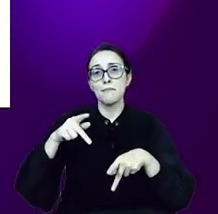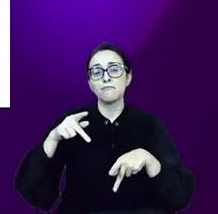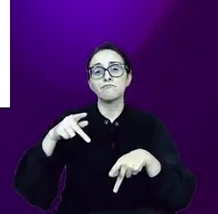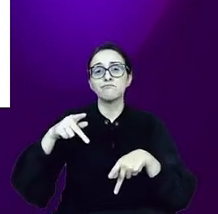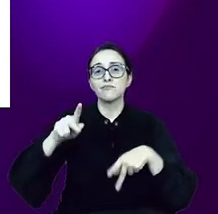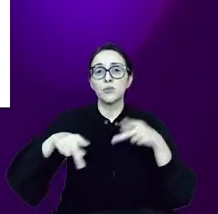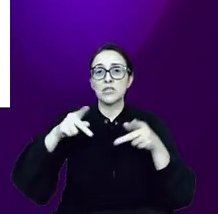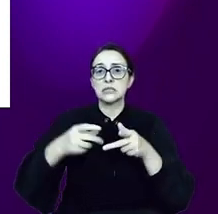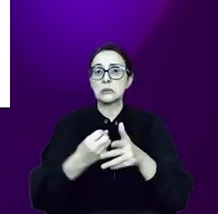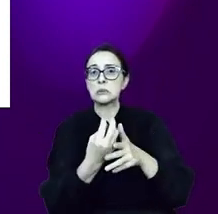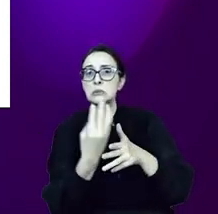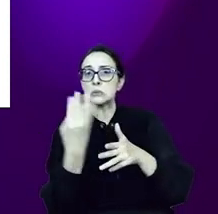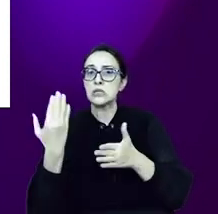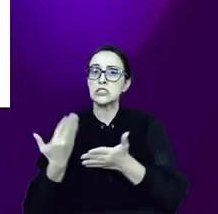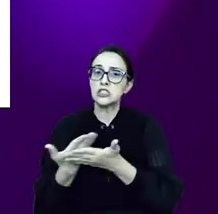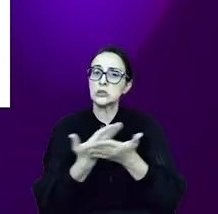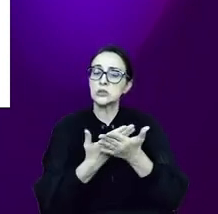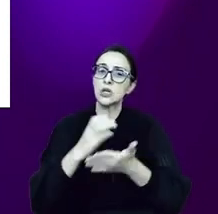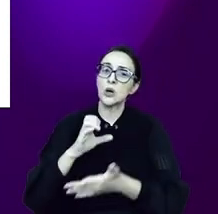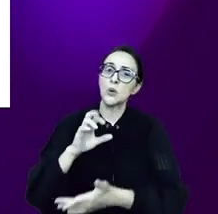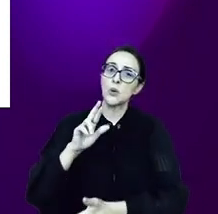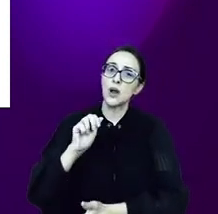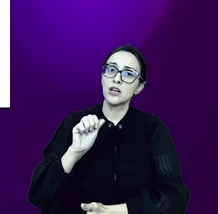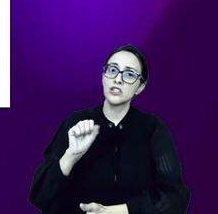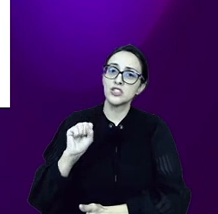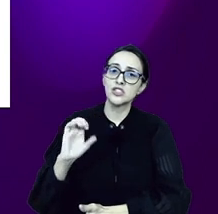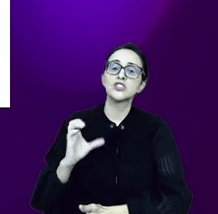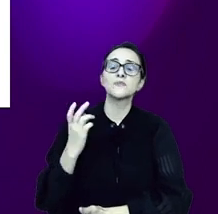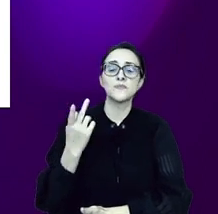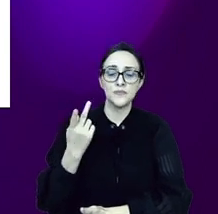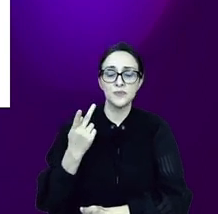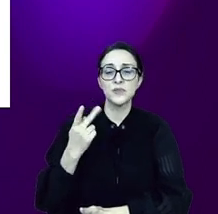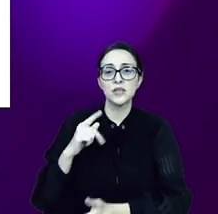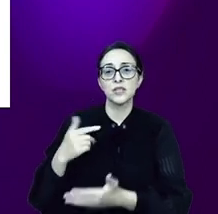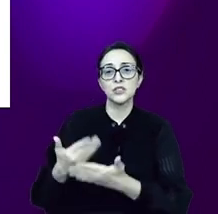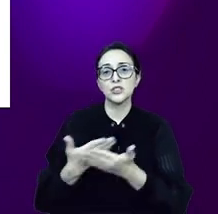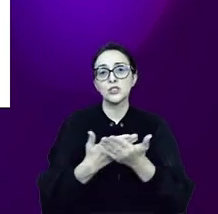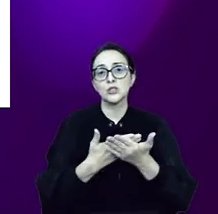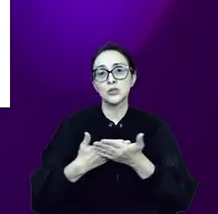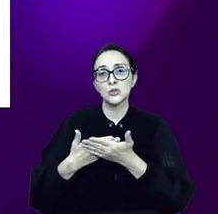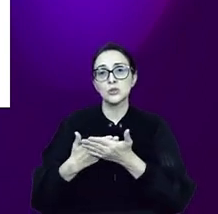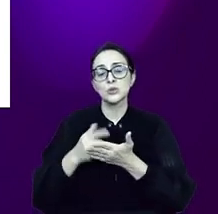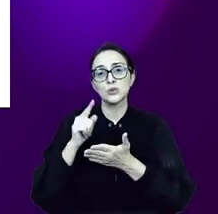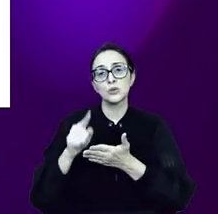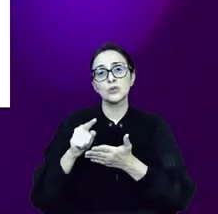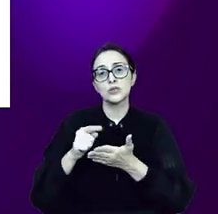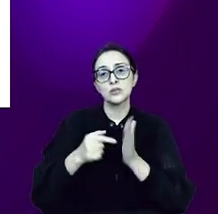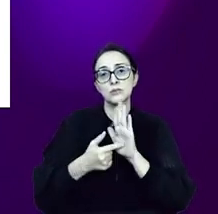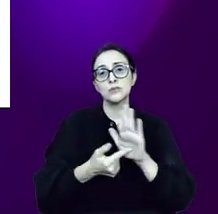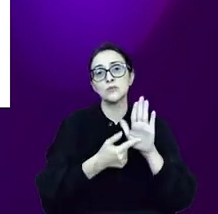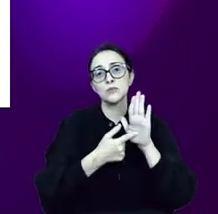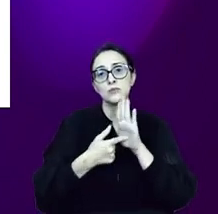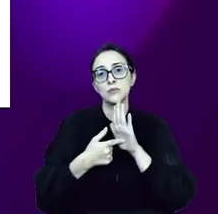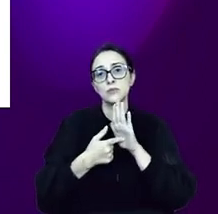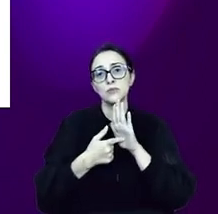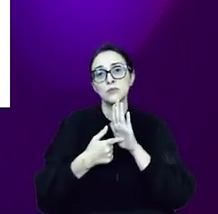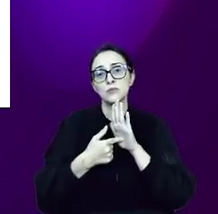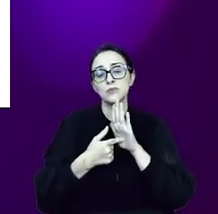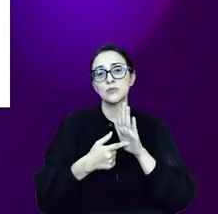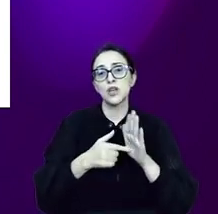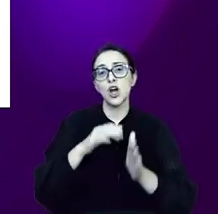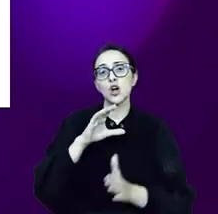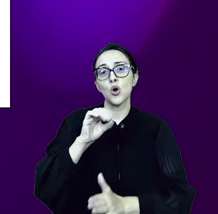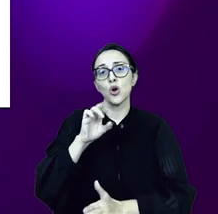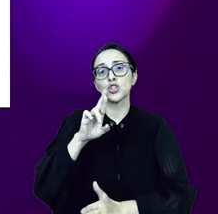estudos, particularmente o CRASH, do estudo CRASH-1, que foi um estudo publicado no Lancet, que analisou efeito de corticosteroide no paciente